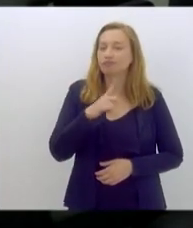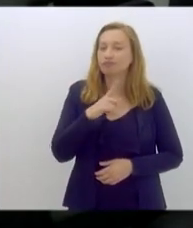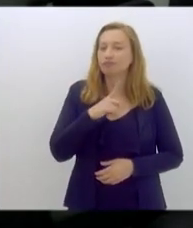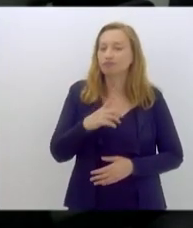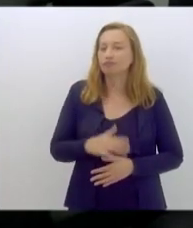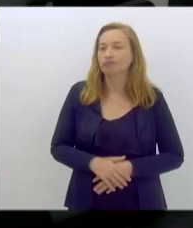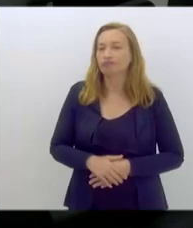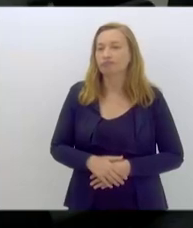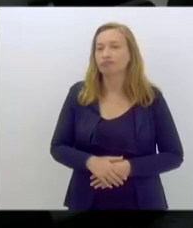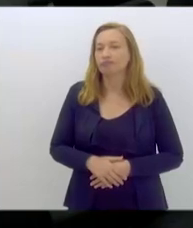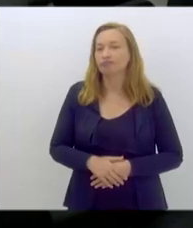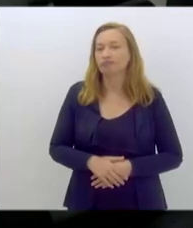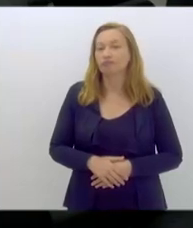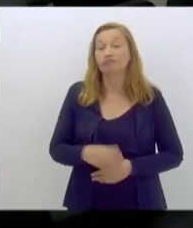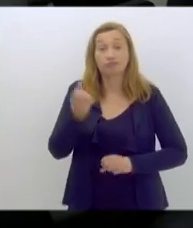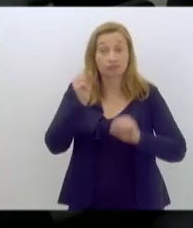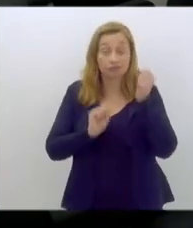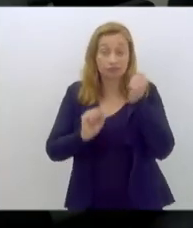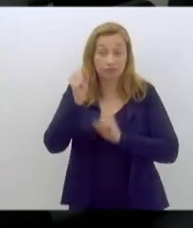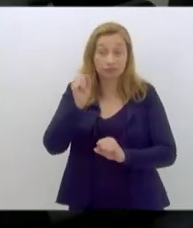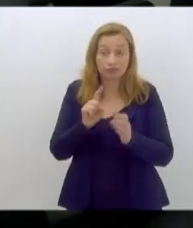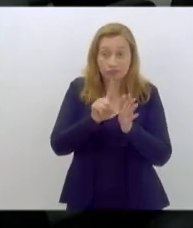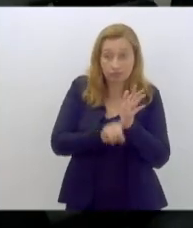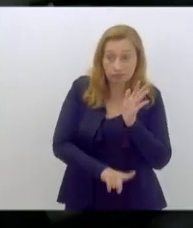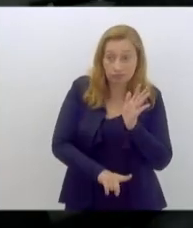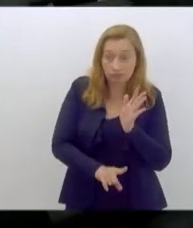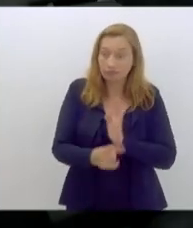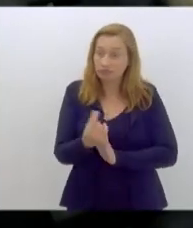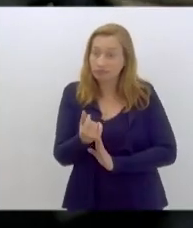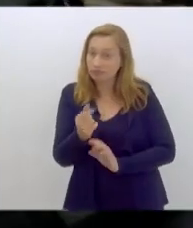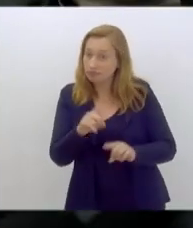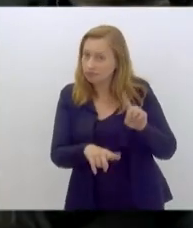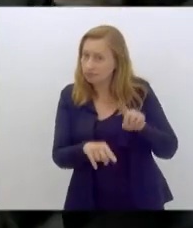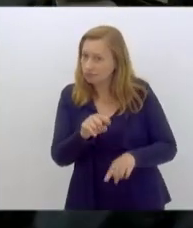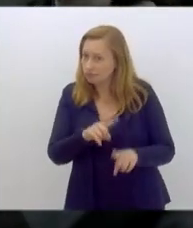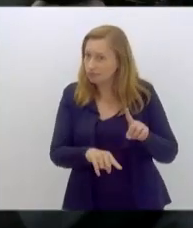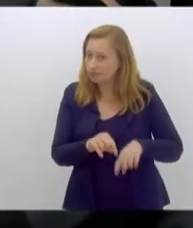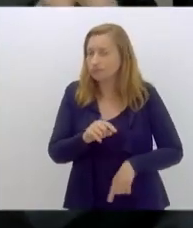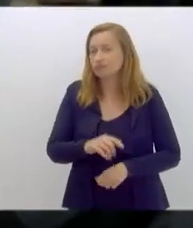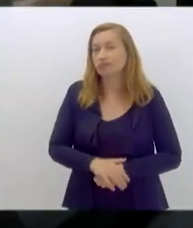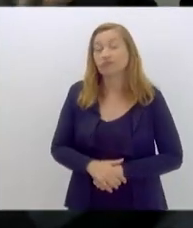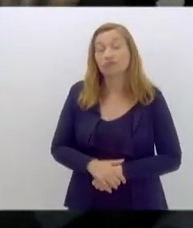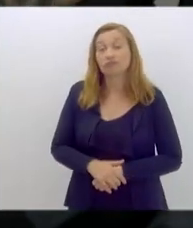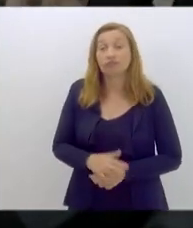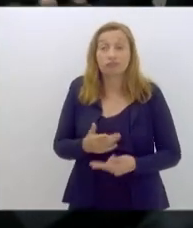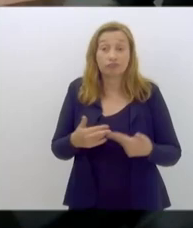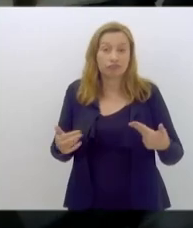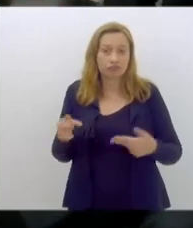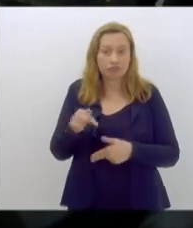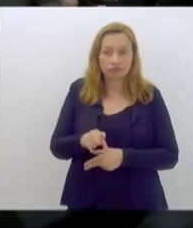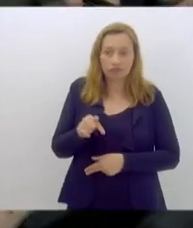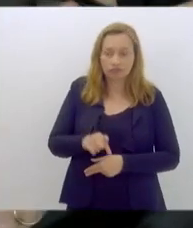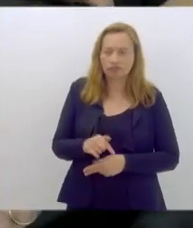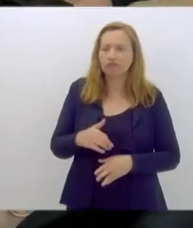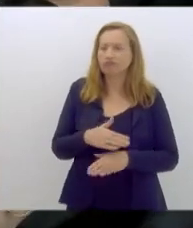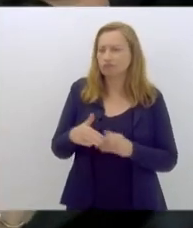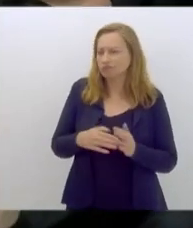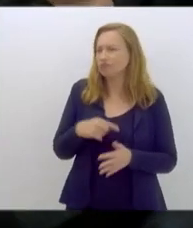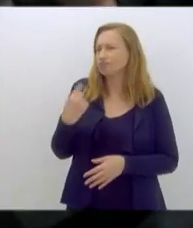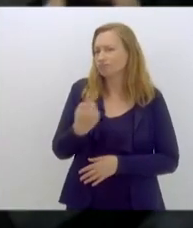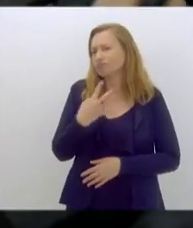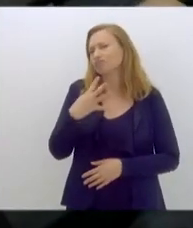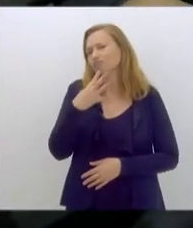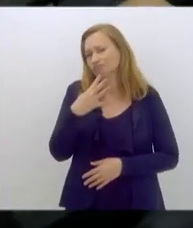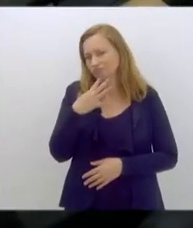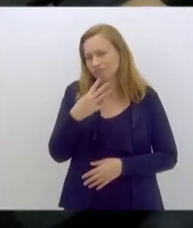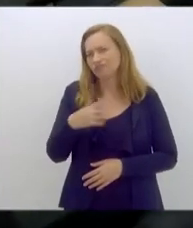por parte das Indústrias a redução dos preços dos produtos coisa que todos nós conhecemos